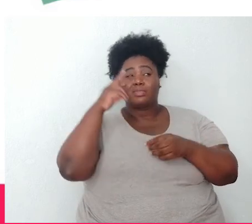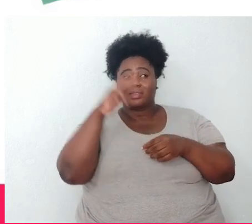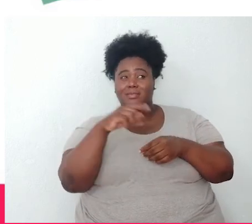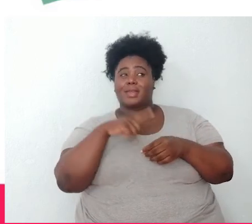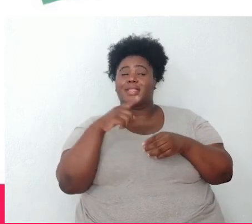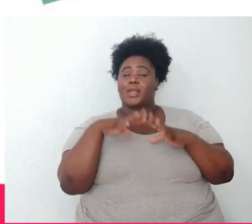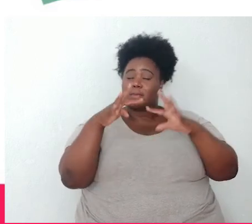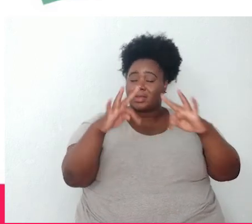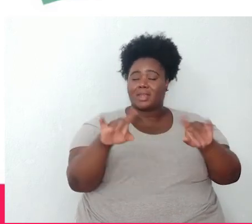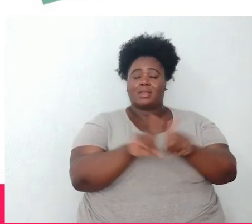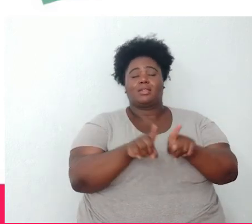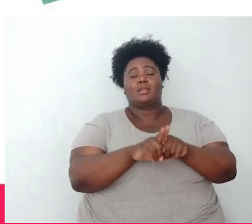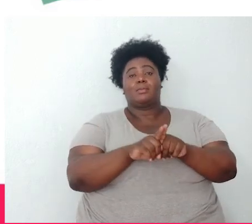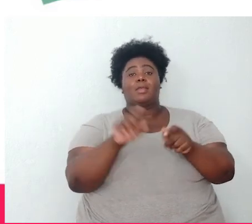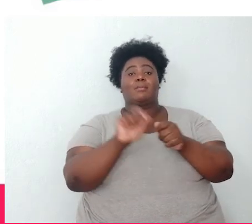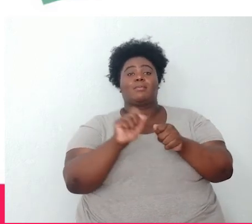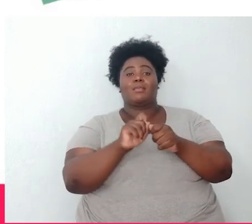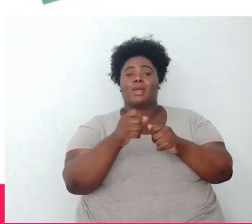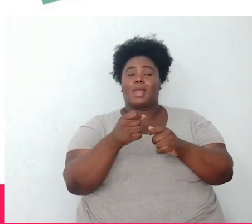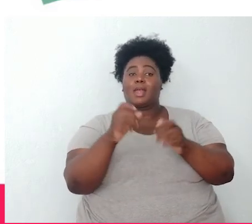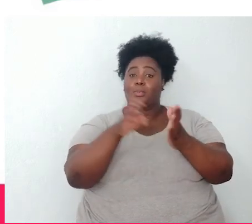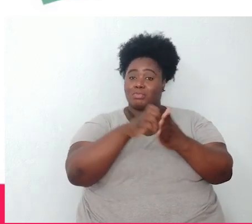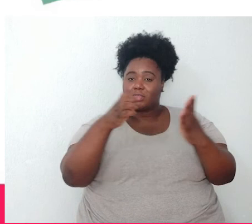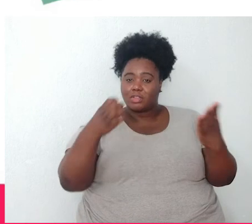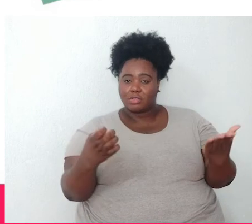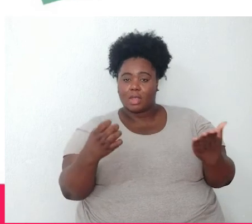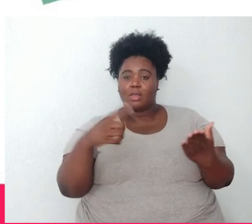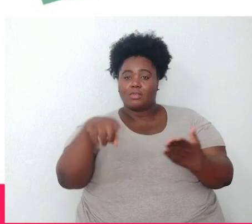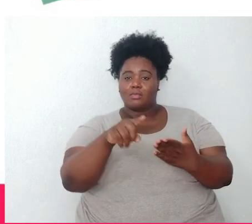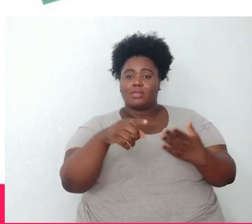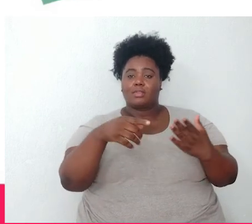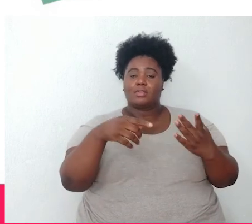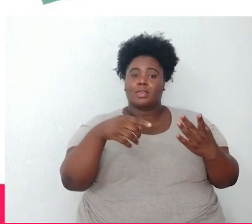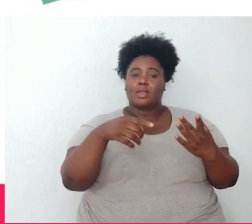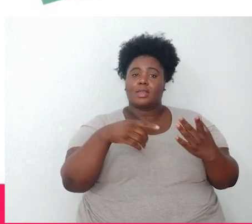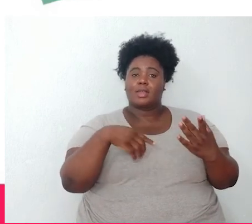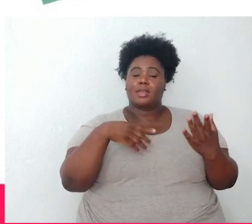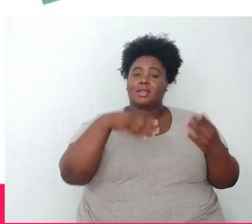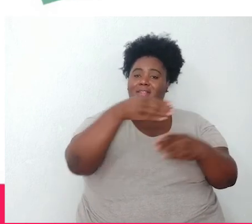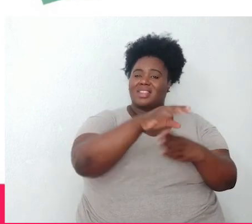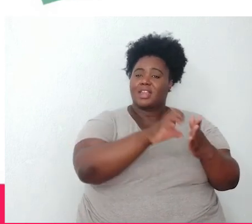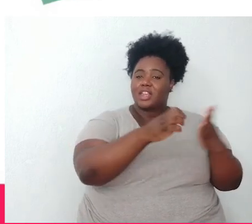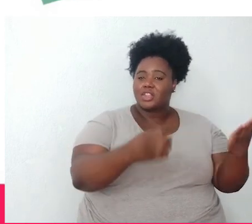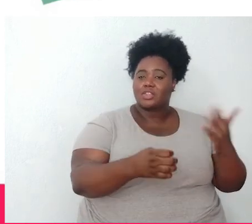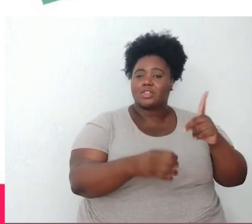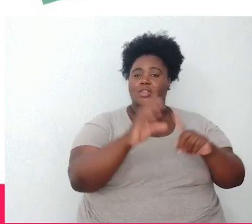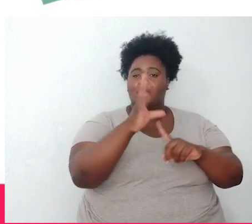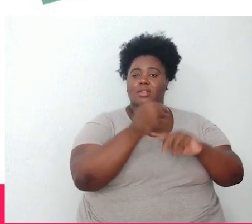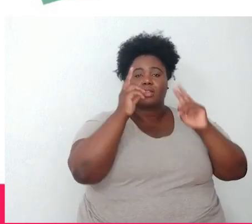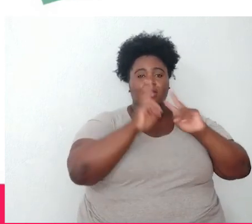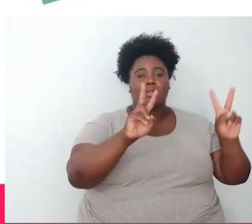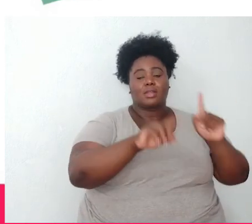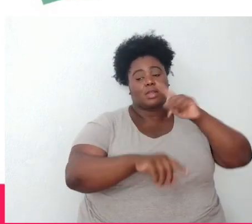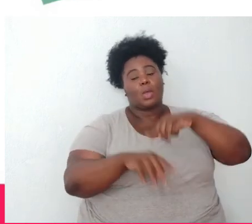uma técnica para isso também, para a circulação, para os editais. Você transita entre editais, por exemplo, das artes